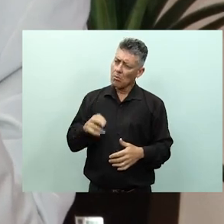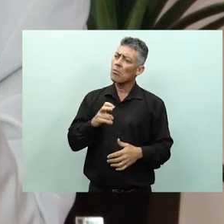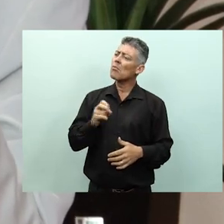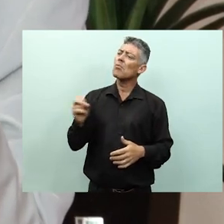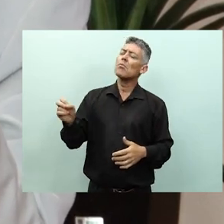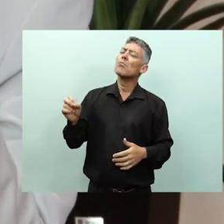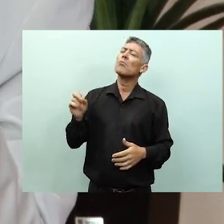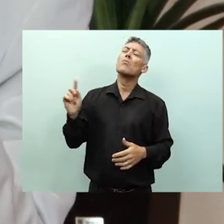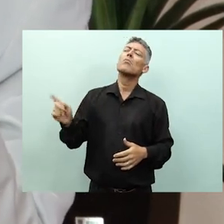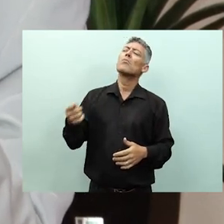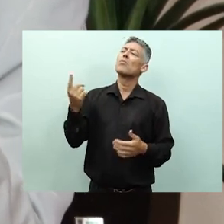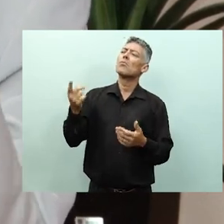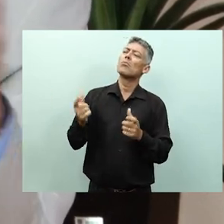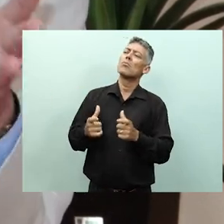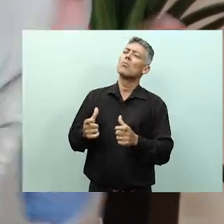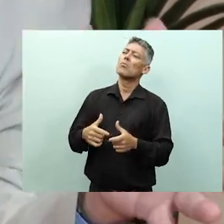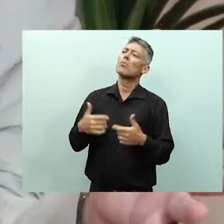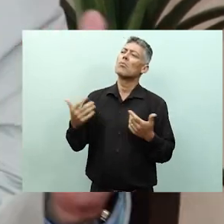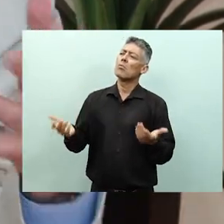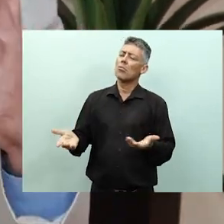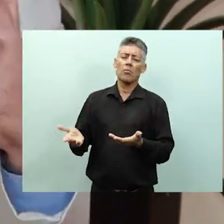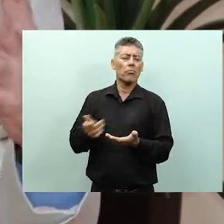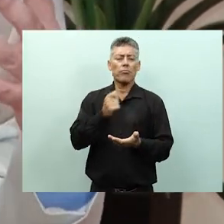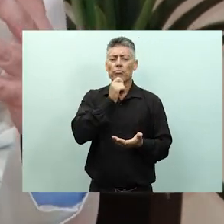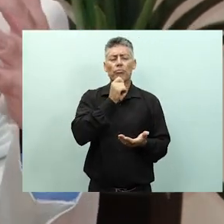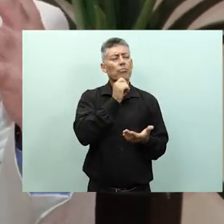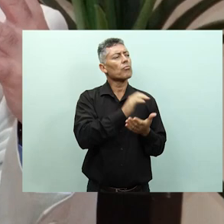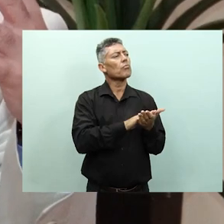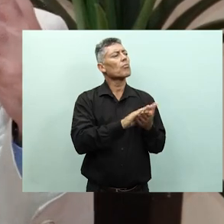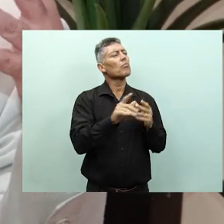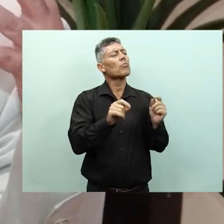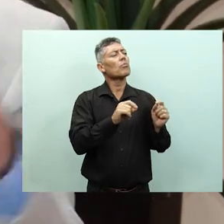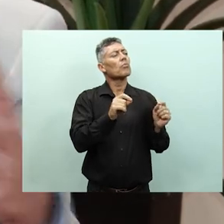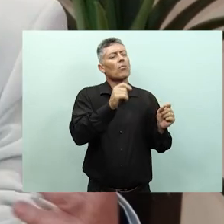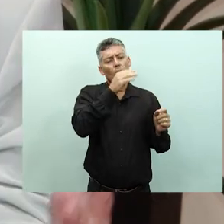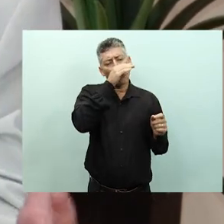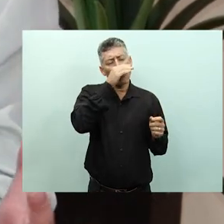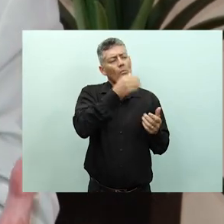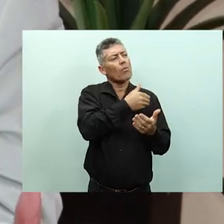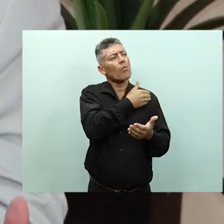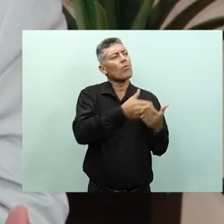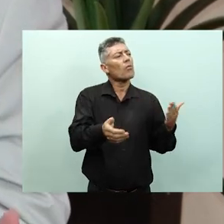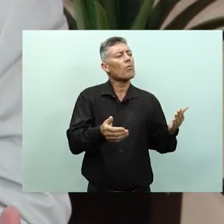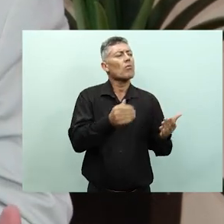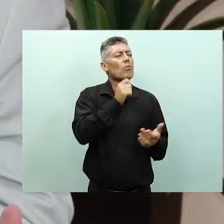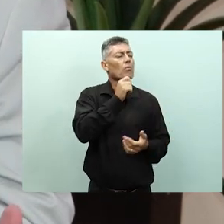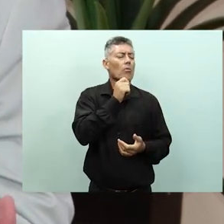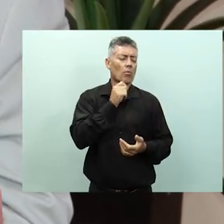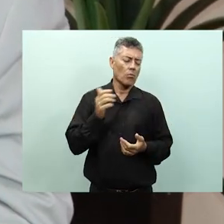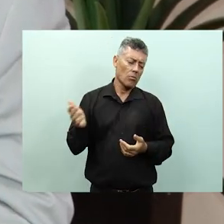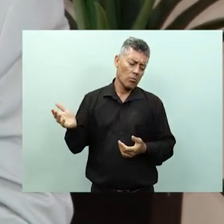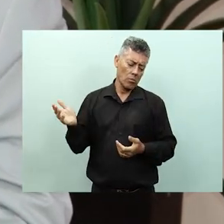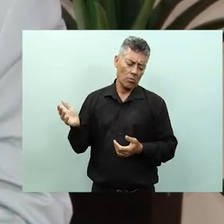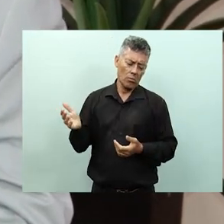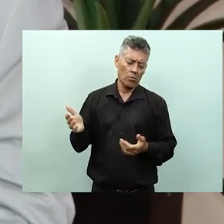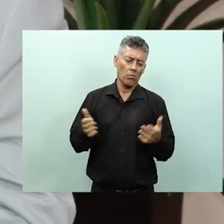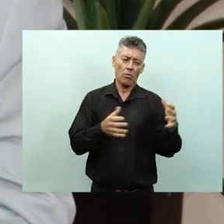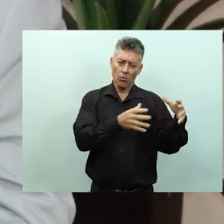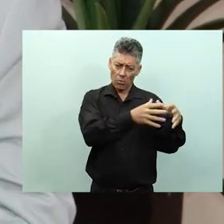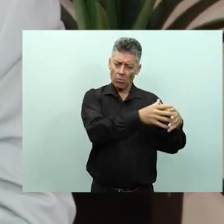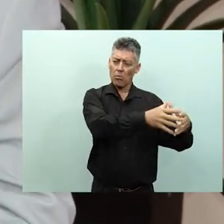milhões da Coserne? Onde está? E ele não tinha, a campanha de Garibaldi não se perdeu, não mostrou. E a nossa